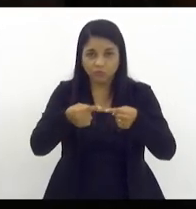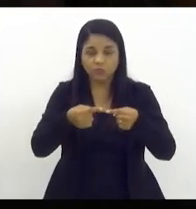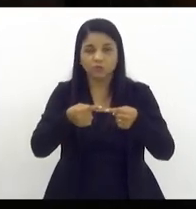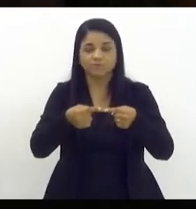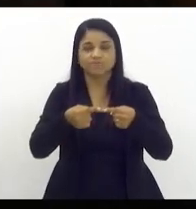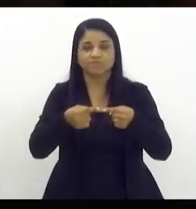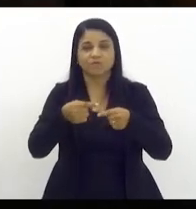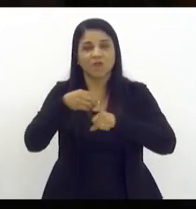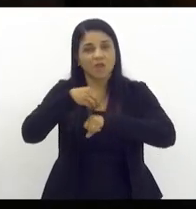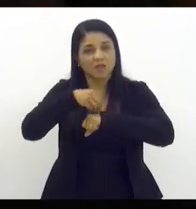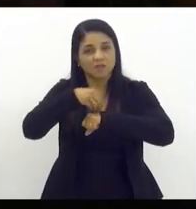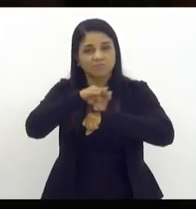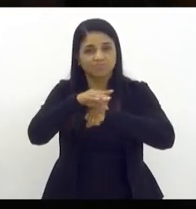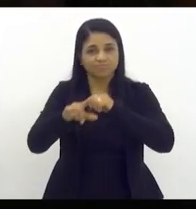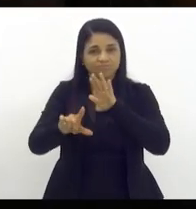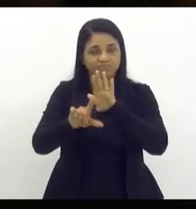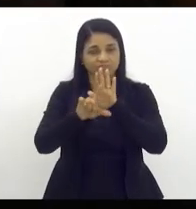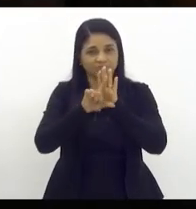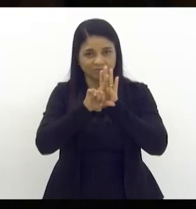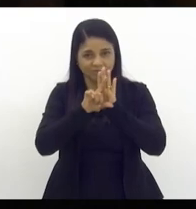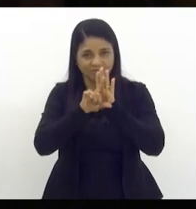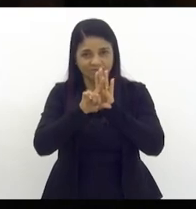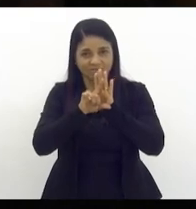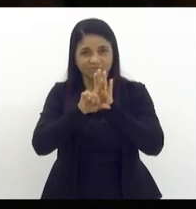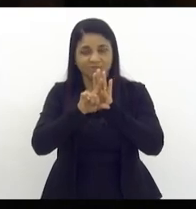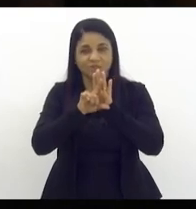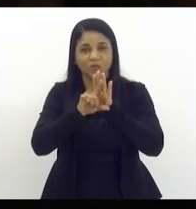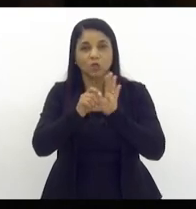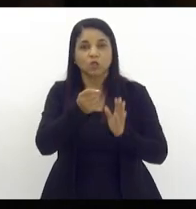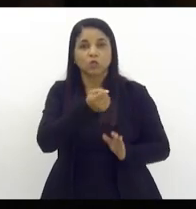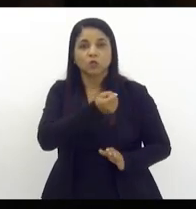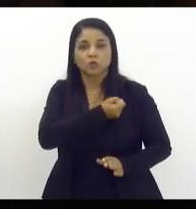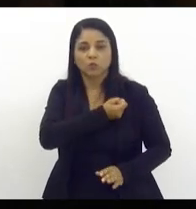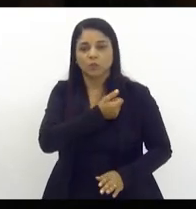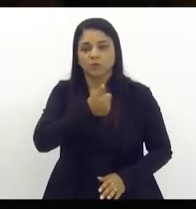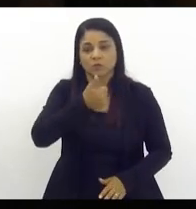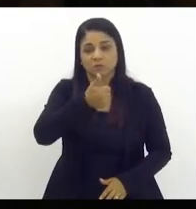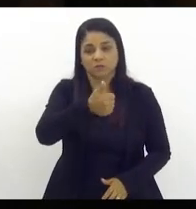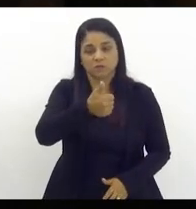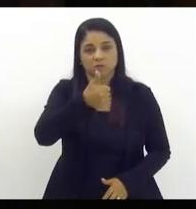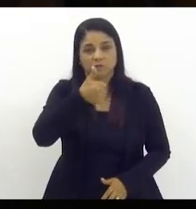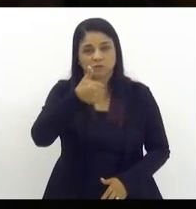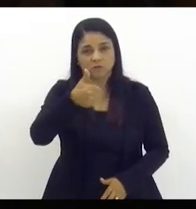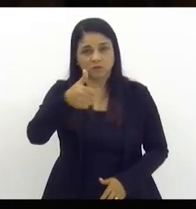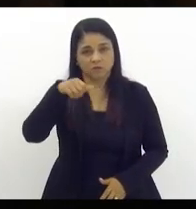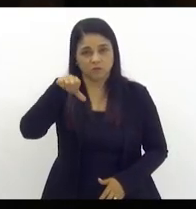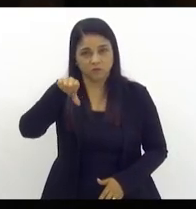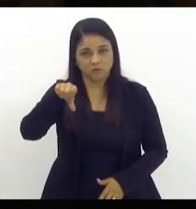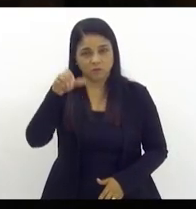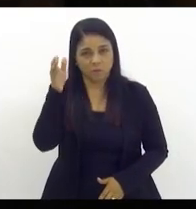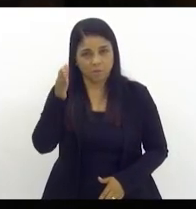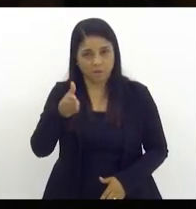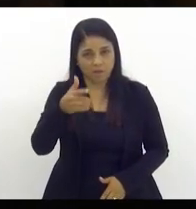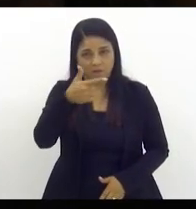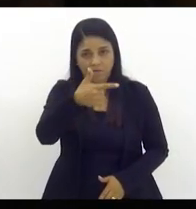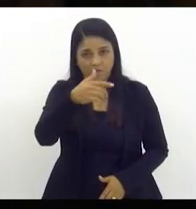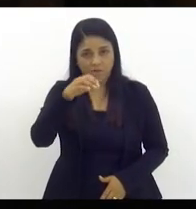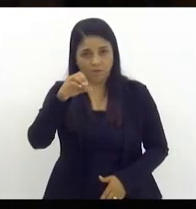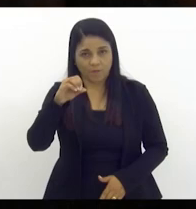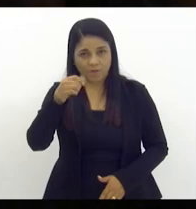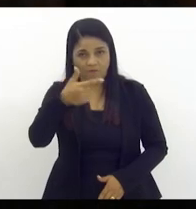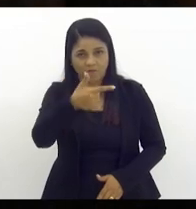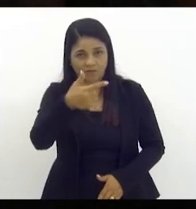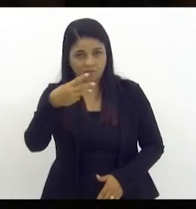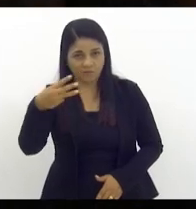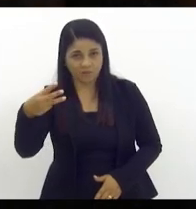a indicação legislativa número 119 de 2023, de